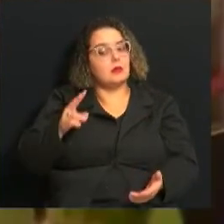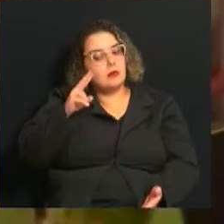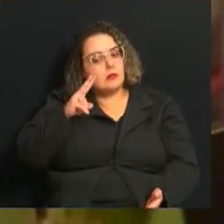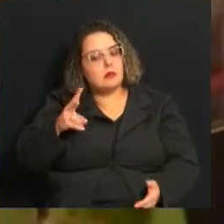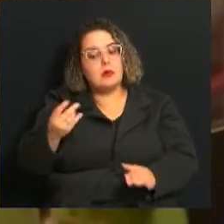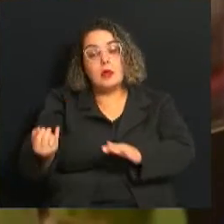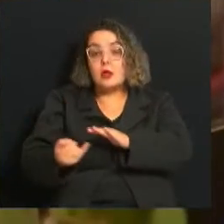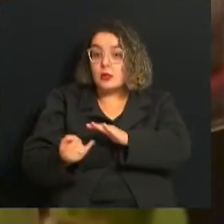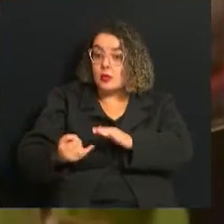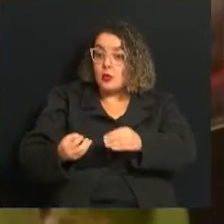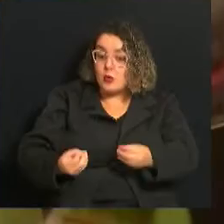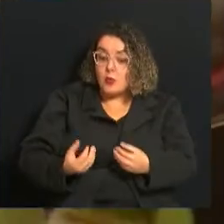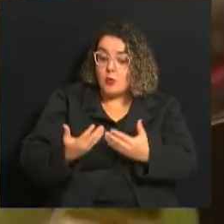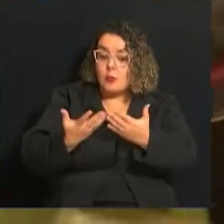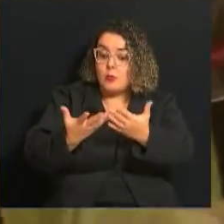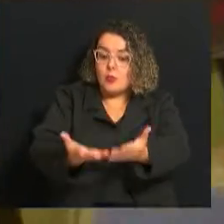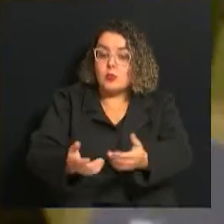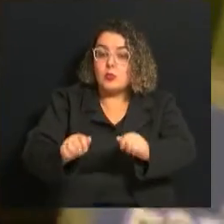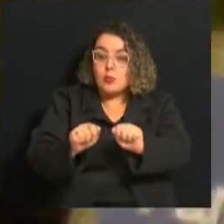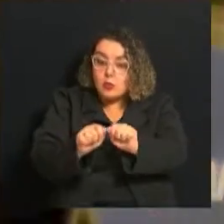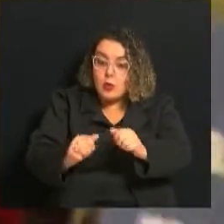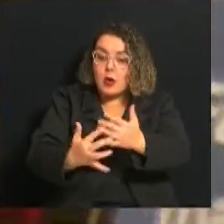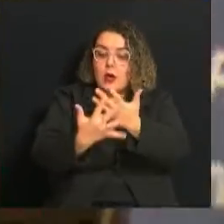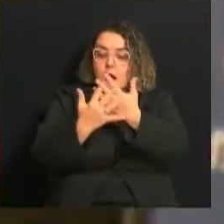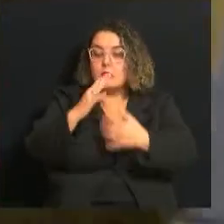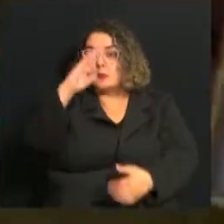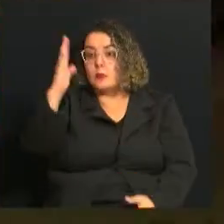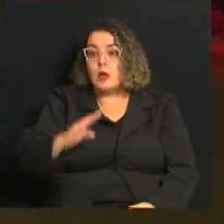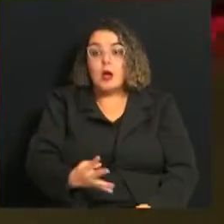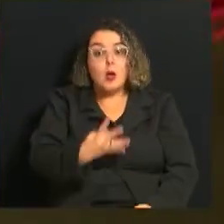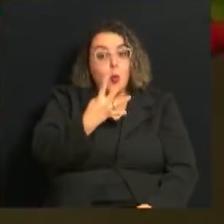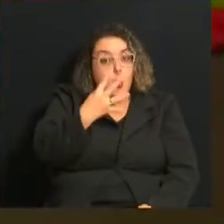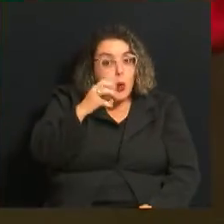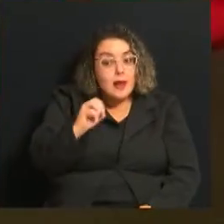entregar para o agro brasileiro 40 novos tipos de planta,